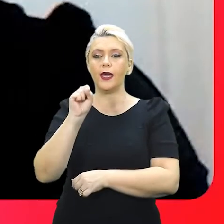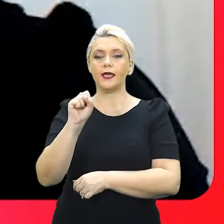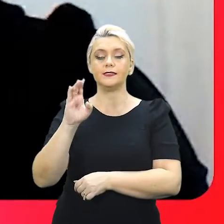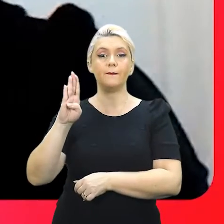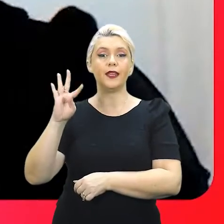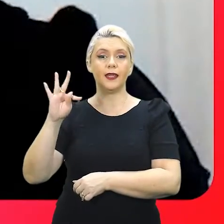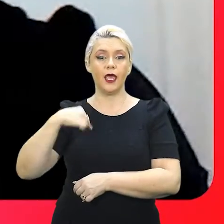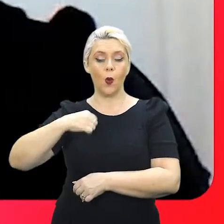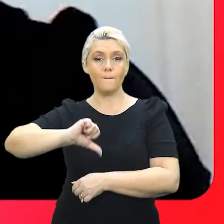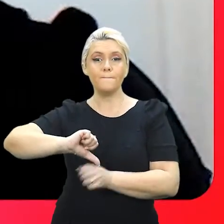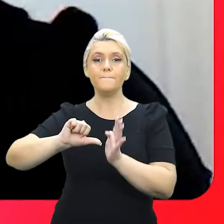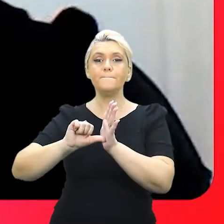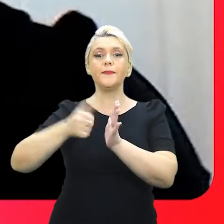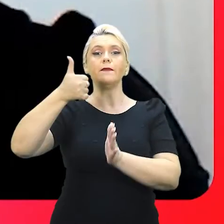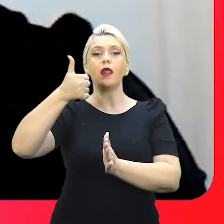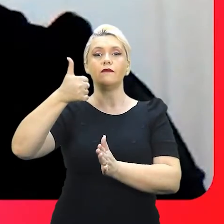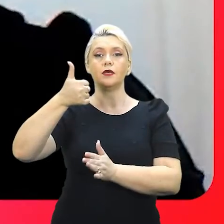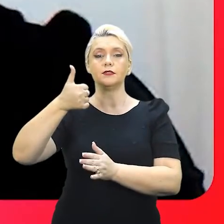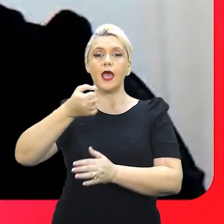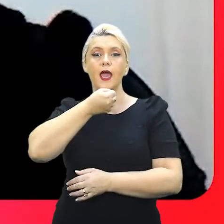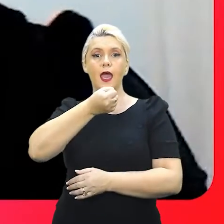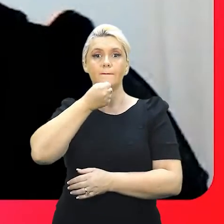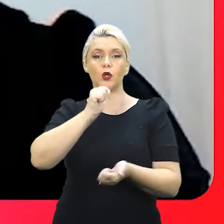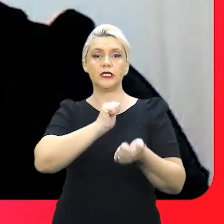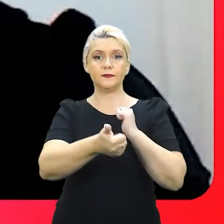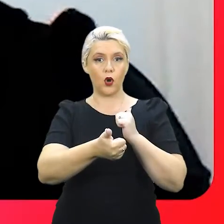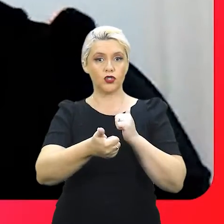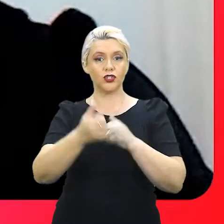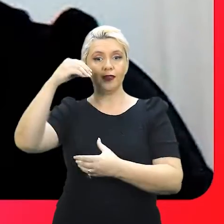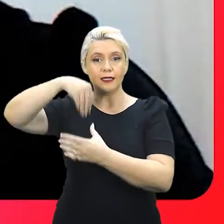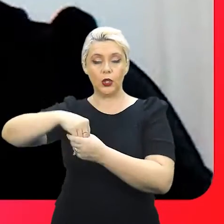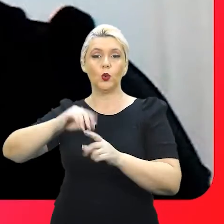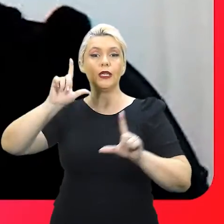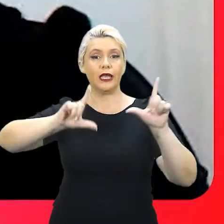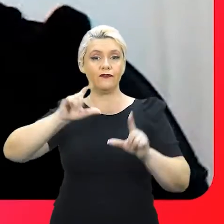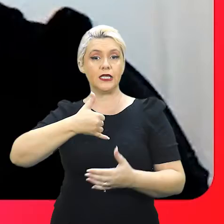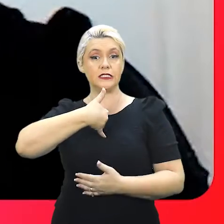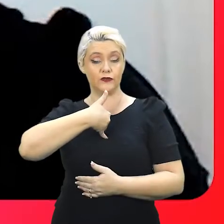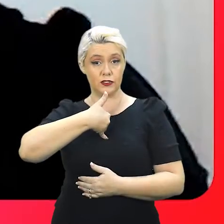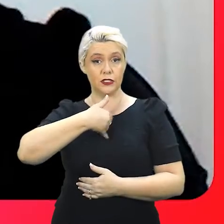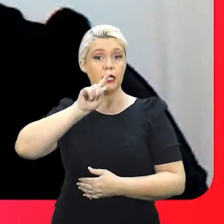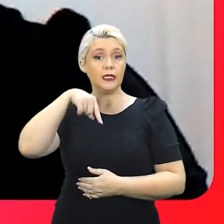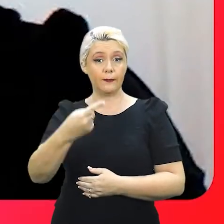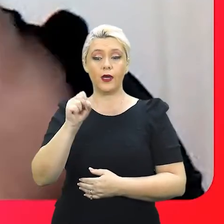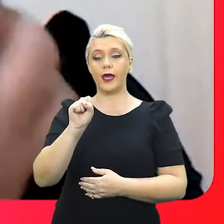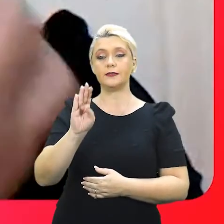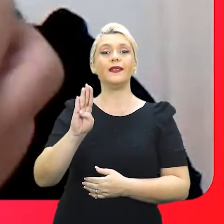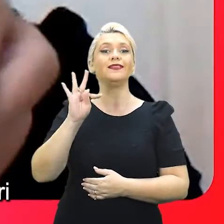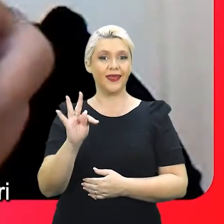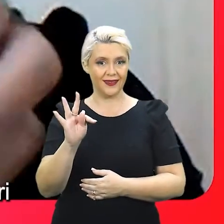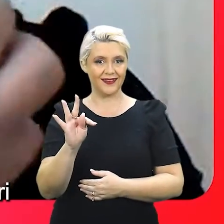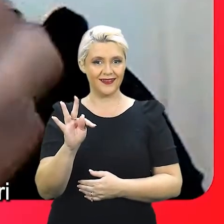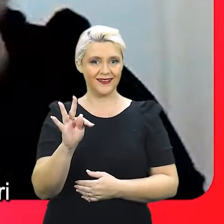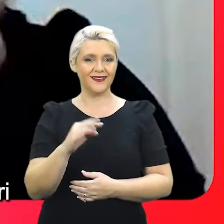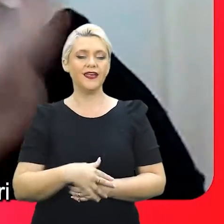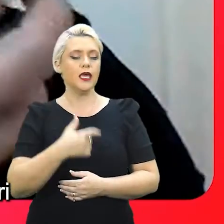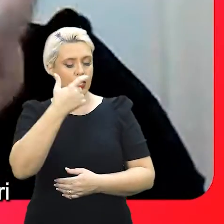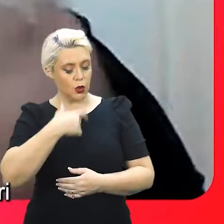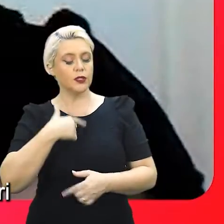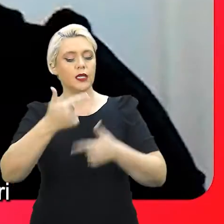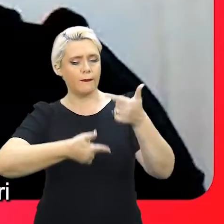fui o Sim, primeiro repórter esportivo da TV Silvio Santos e depois do SBT. E